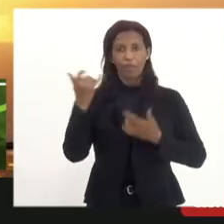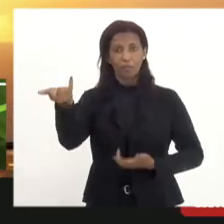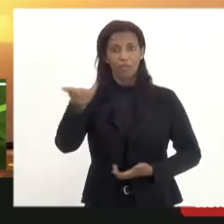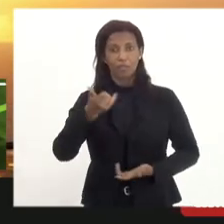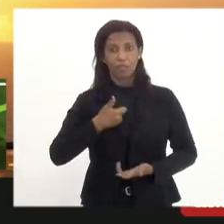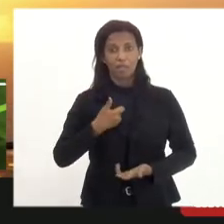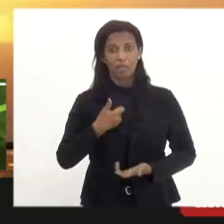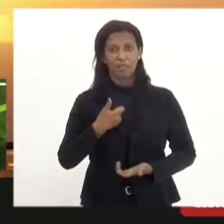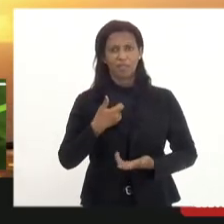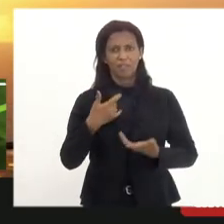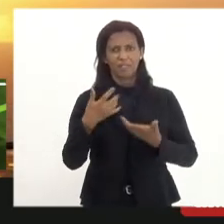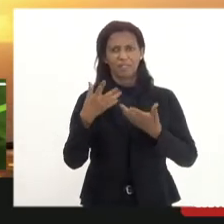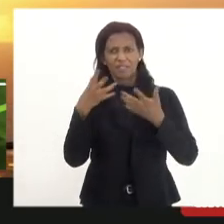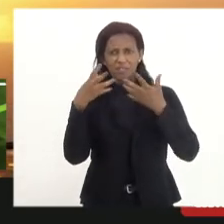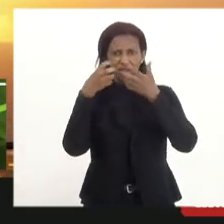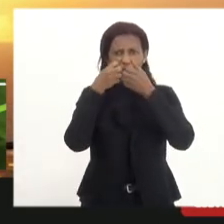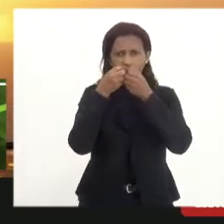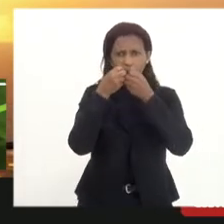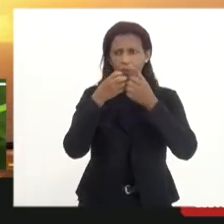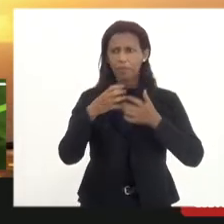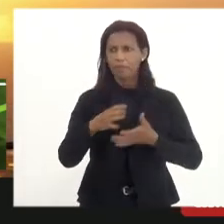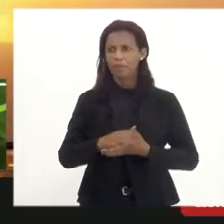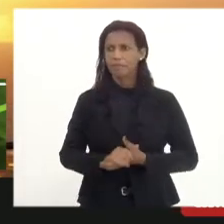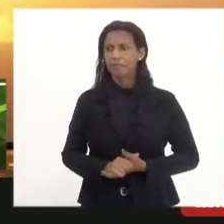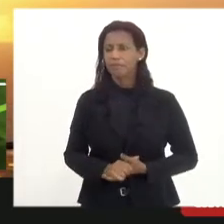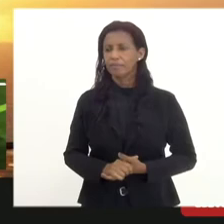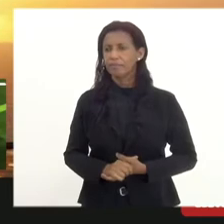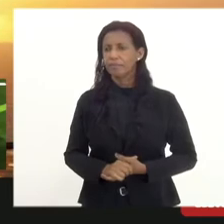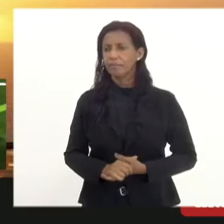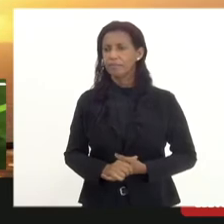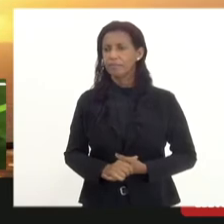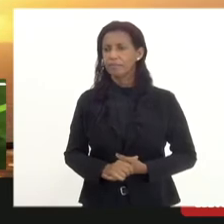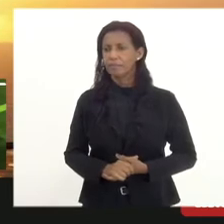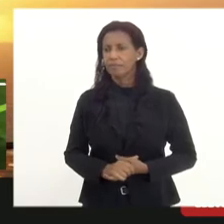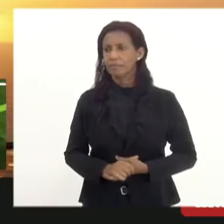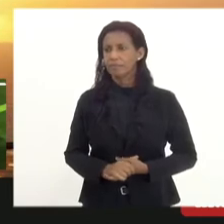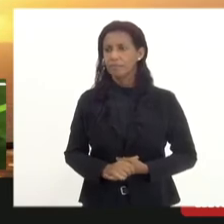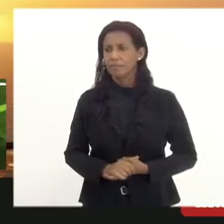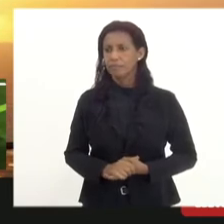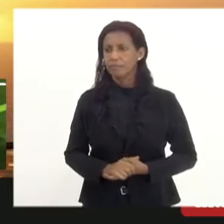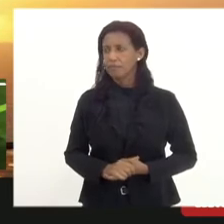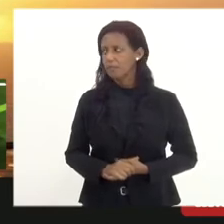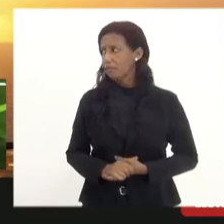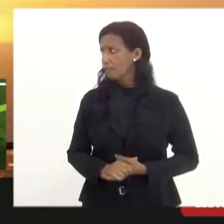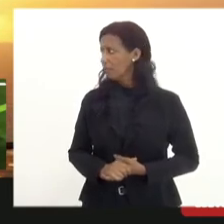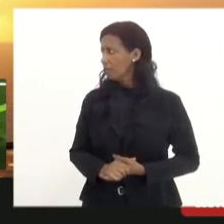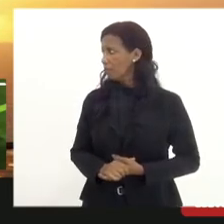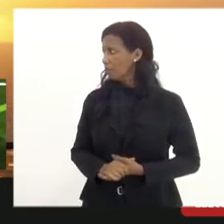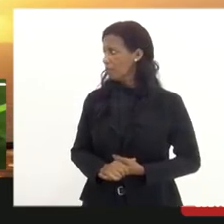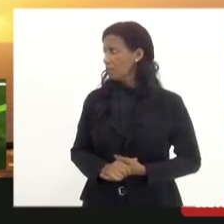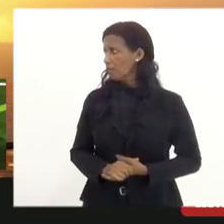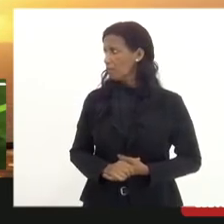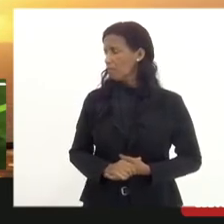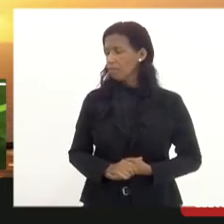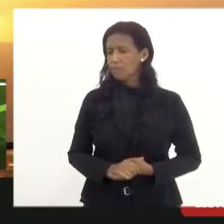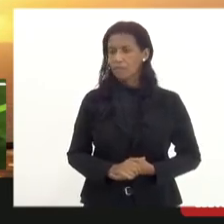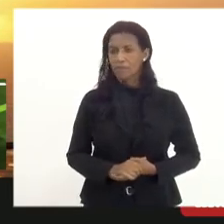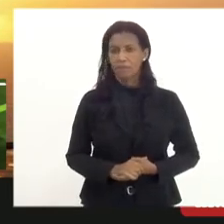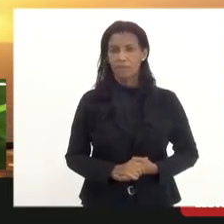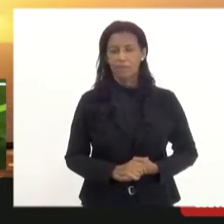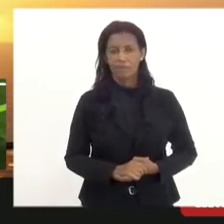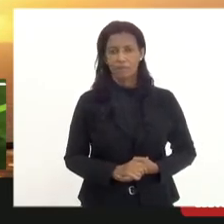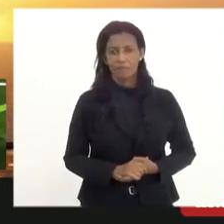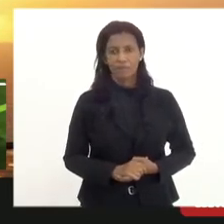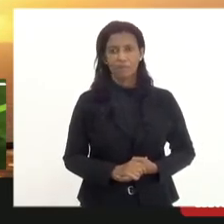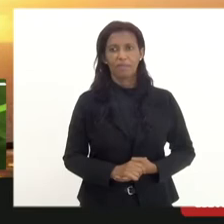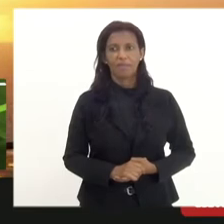aí se estiver um pouco abafado. Não, tá bem, tá chegando claro. Obrigada. Tá bom. Queria agradecer então o convite para